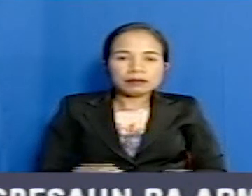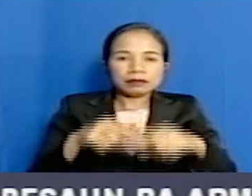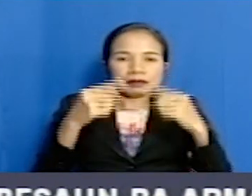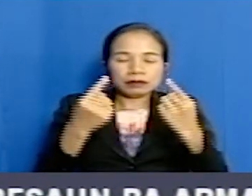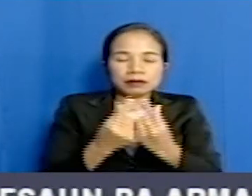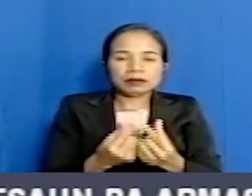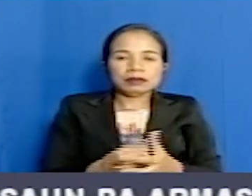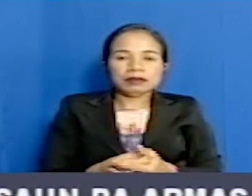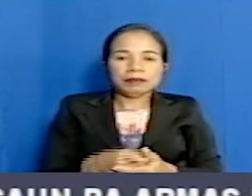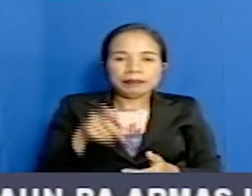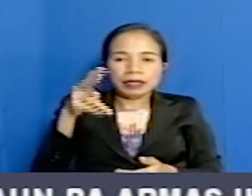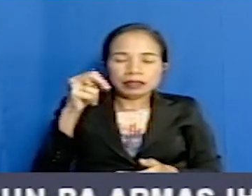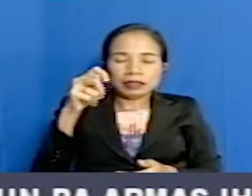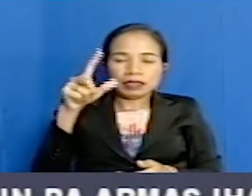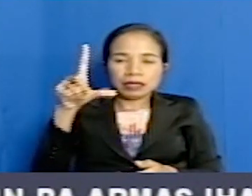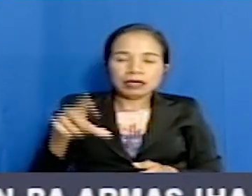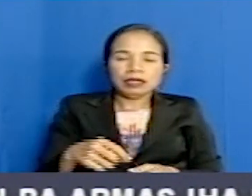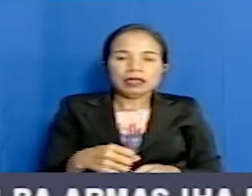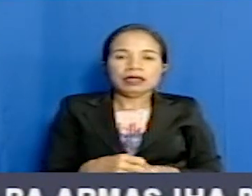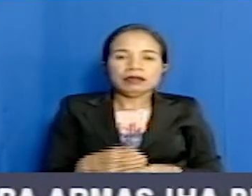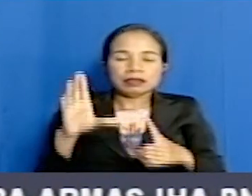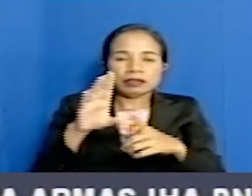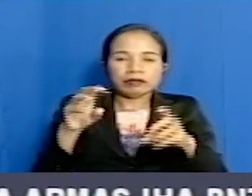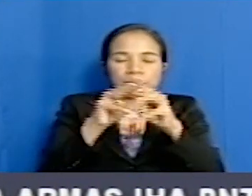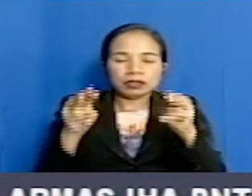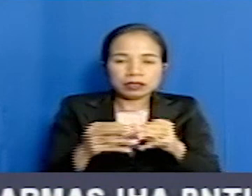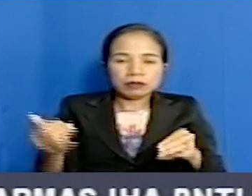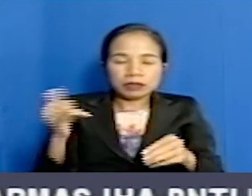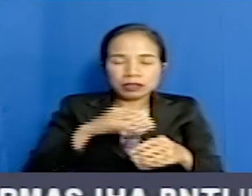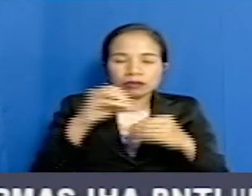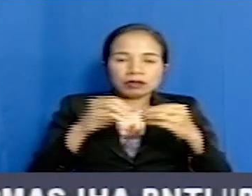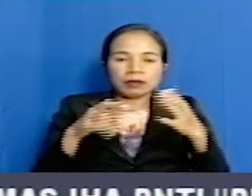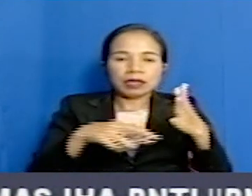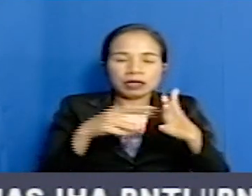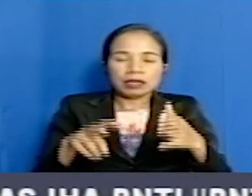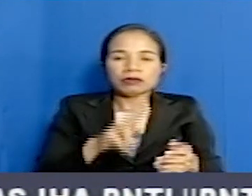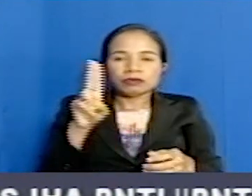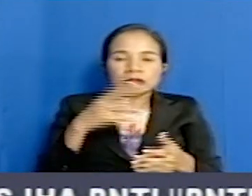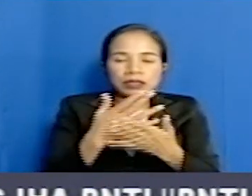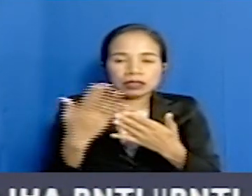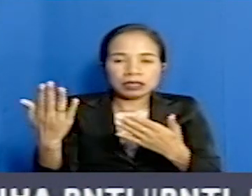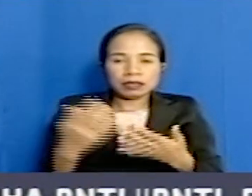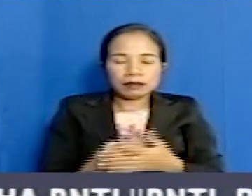Equipa Inspeção Geral Pentele, a inspeção para comando do município, Sira, com a regra de utilização armas.